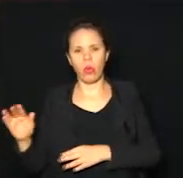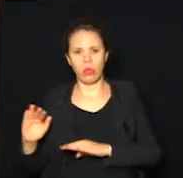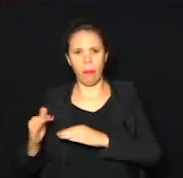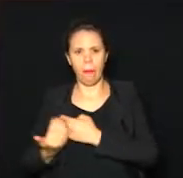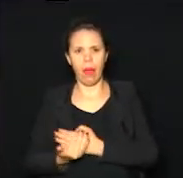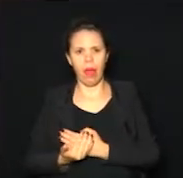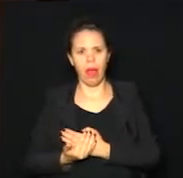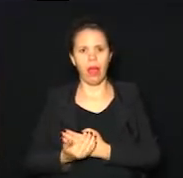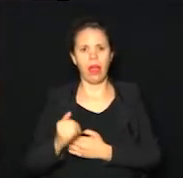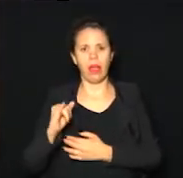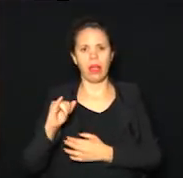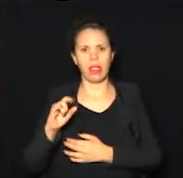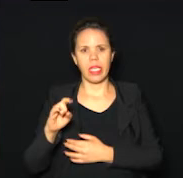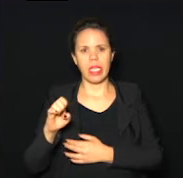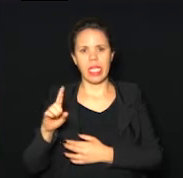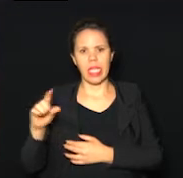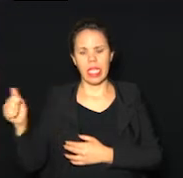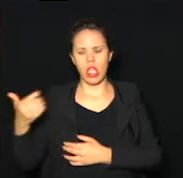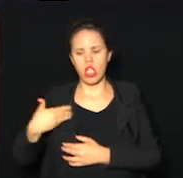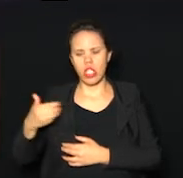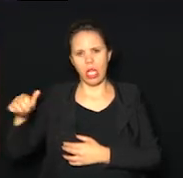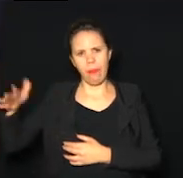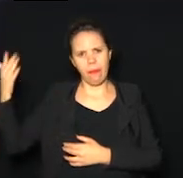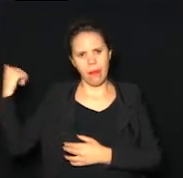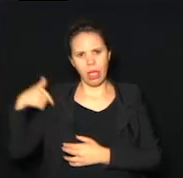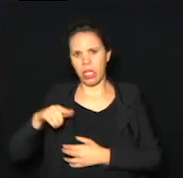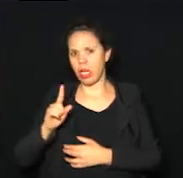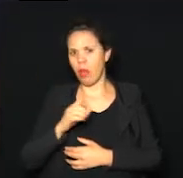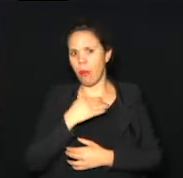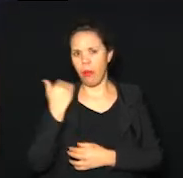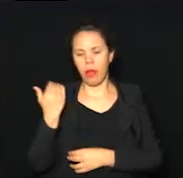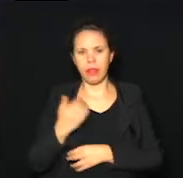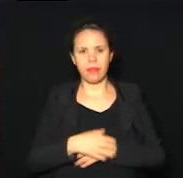do Jardim e tal, e nossos amigos, os que não morreram